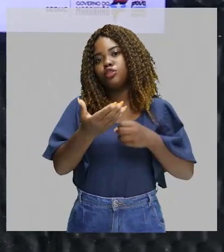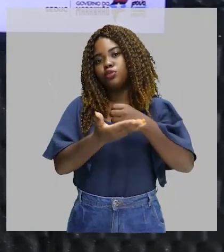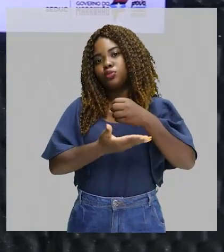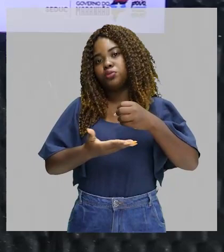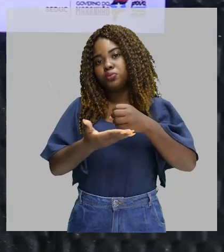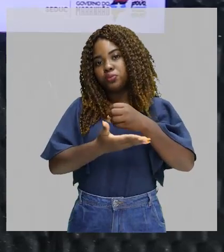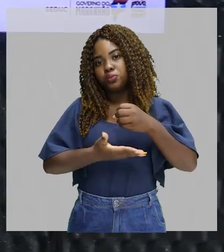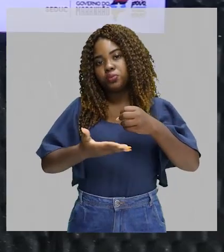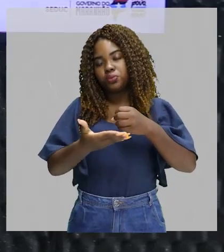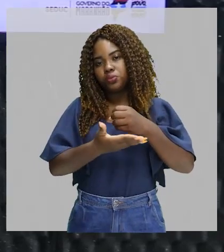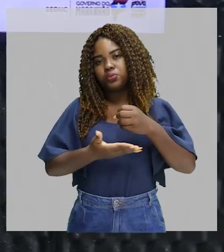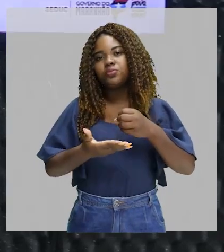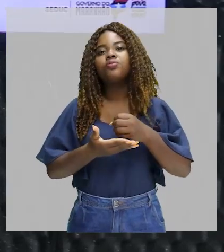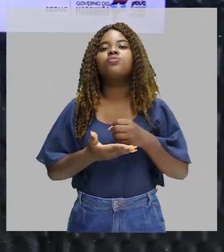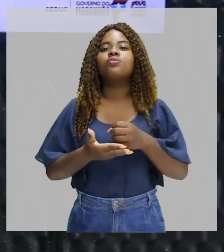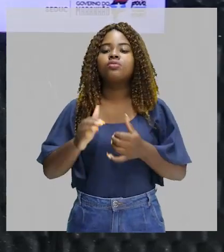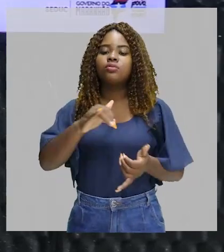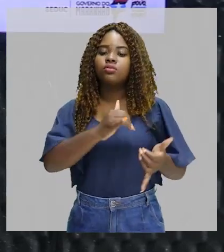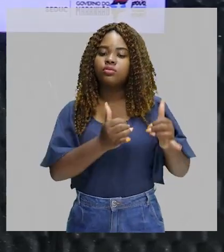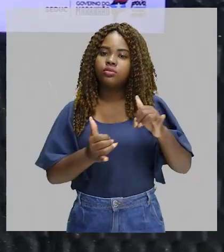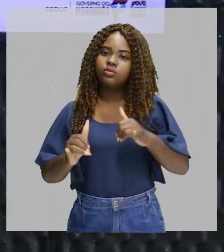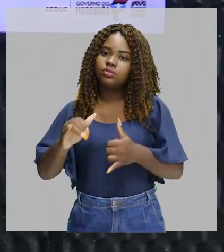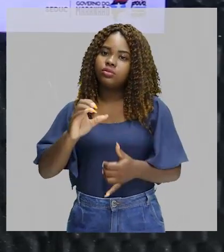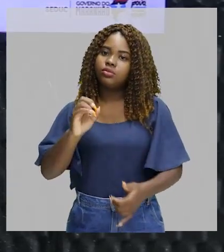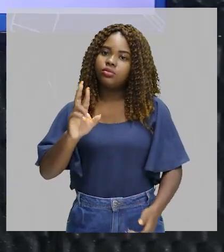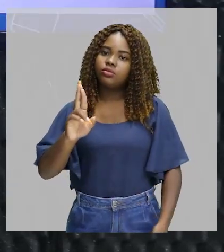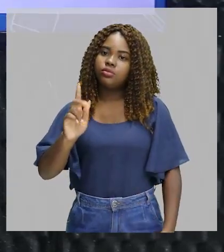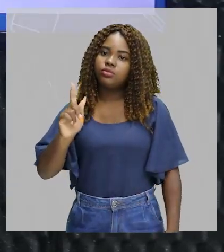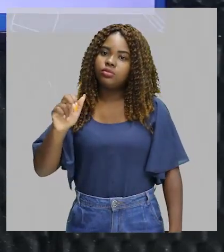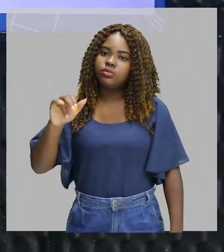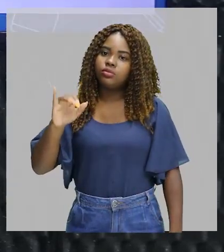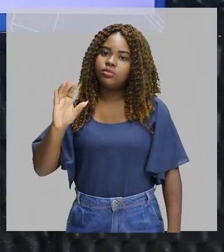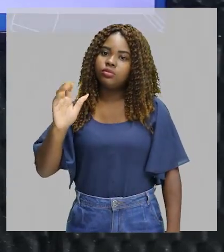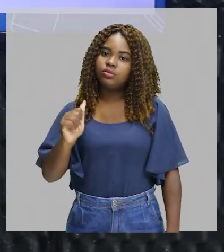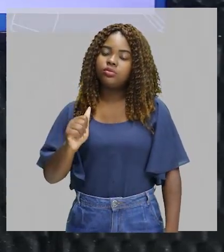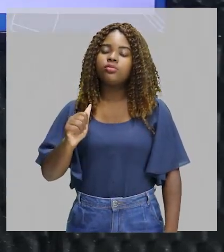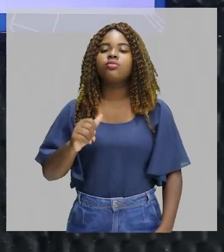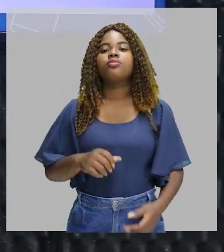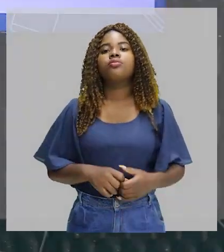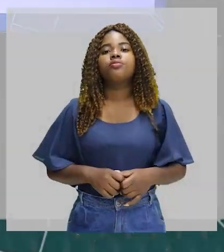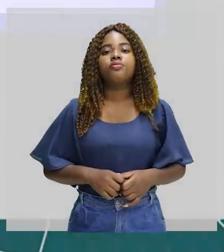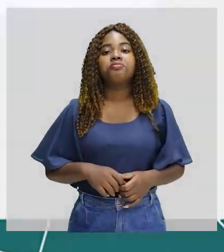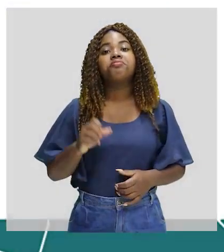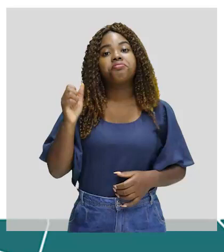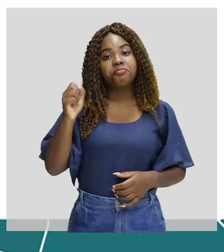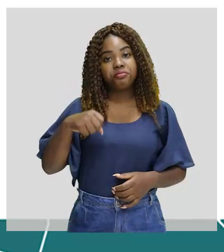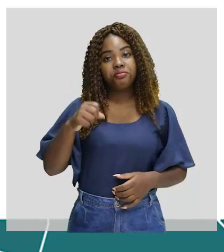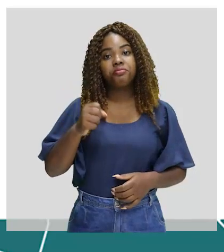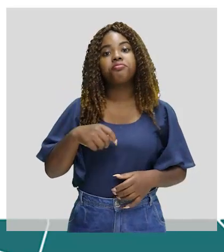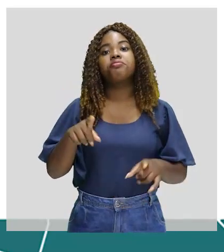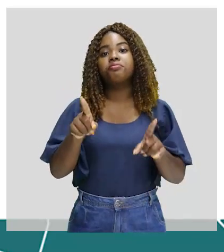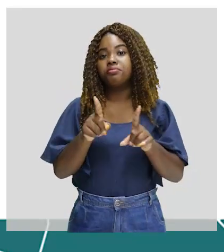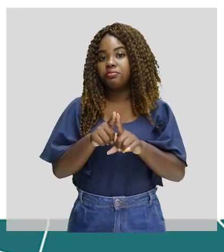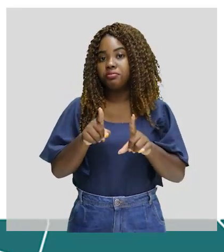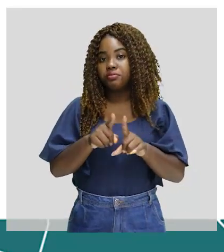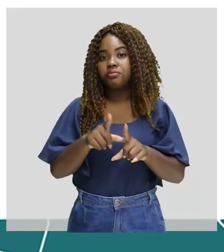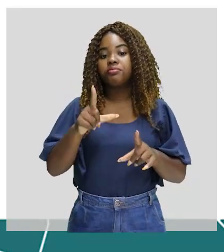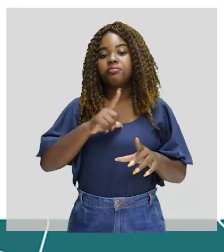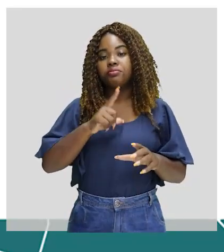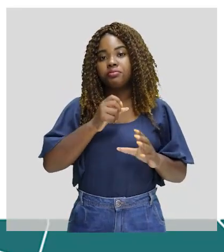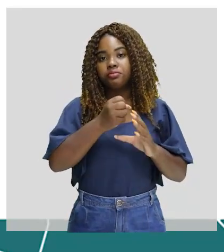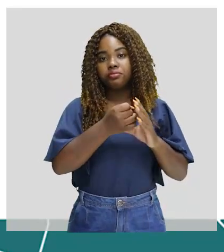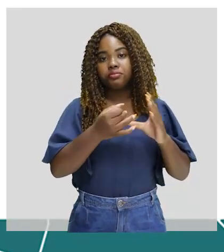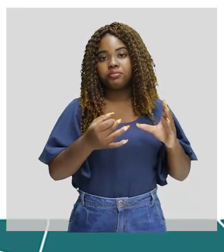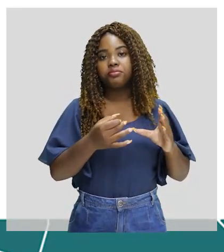química orgânica. Sim, os compostos orgânicos também vão apresentar um caráter ácido